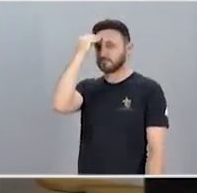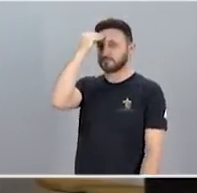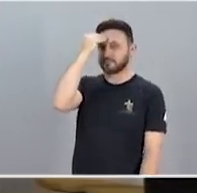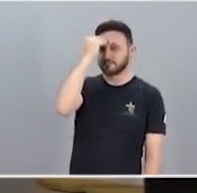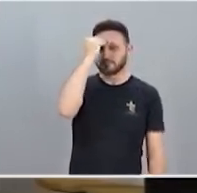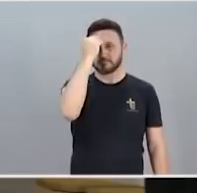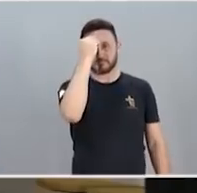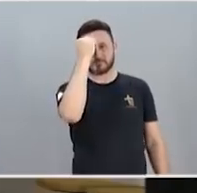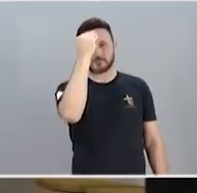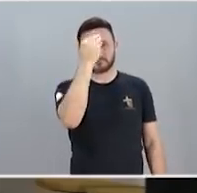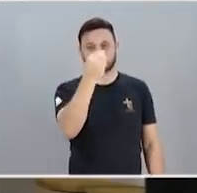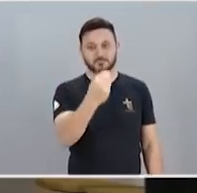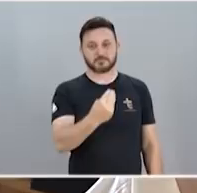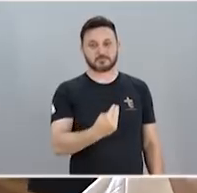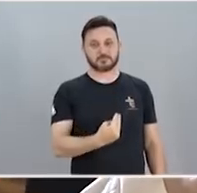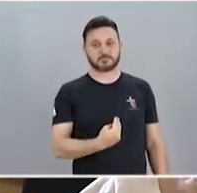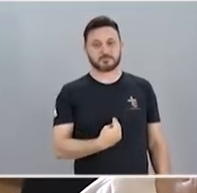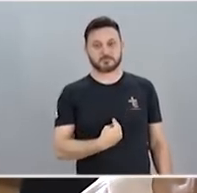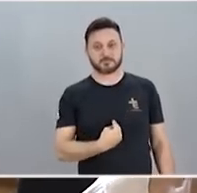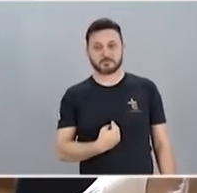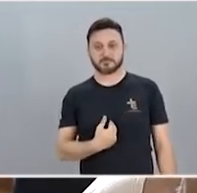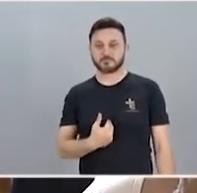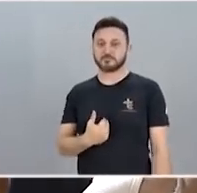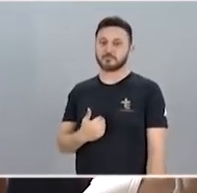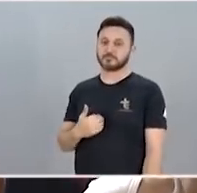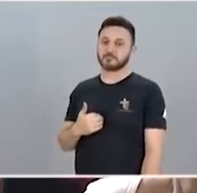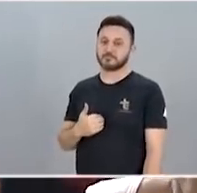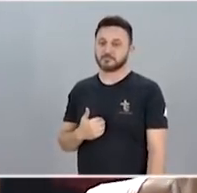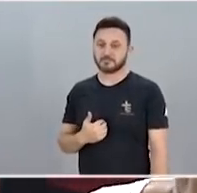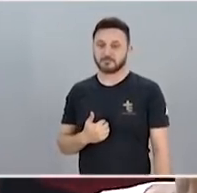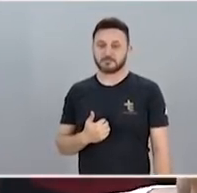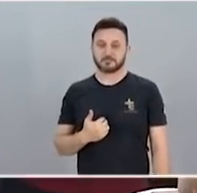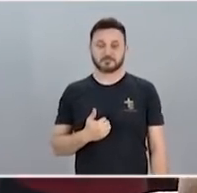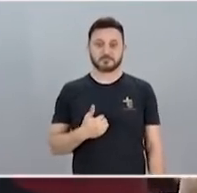Pai, e do Filho,